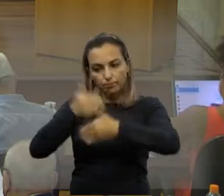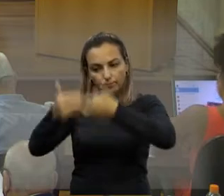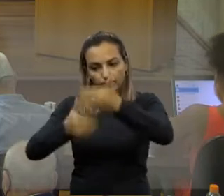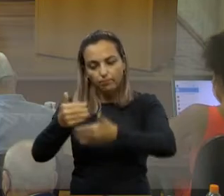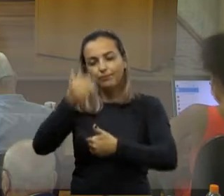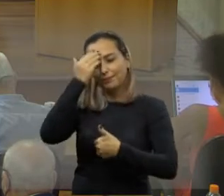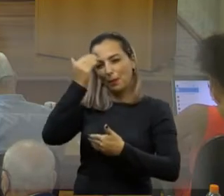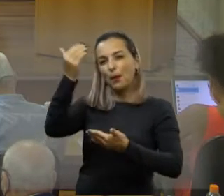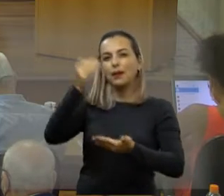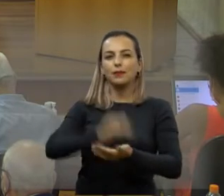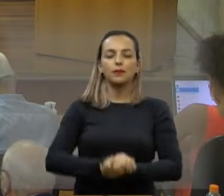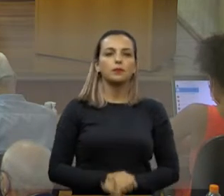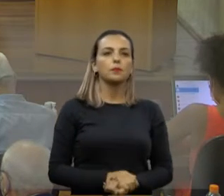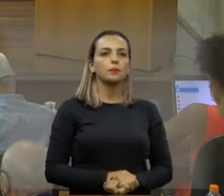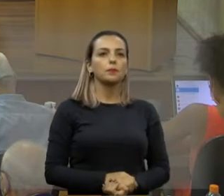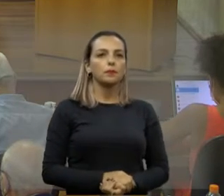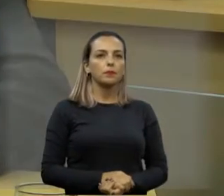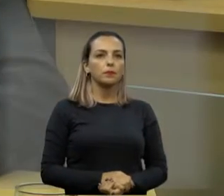um